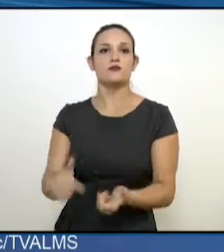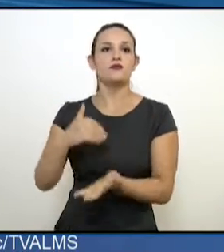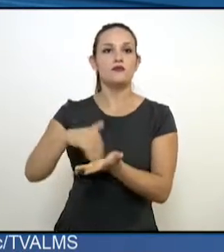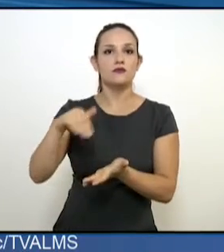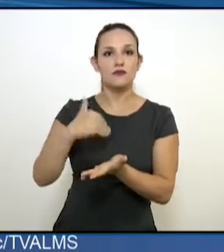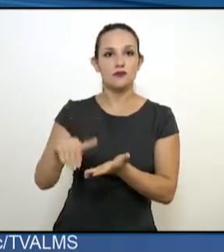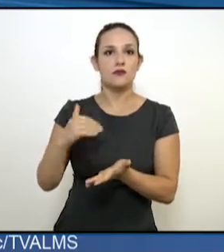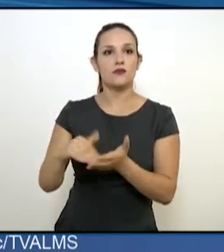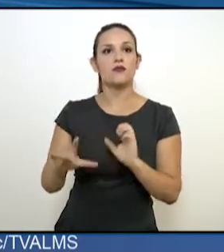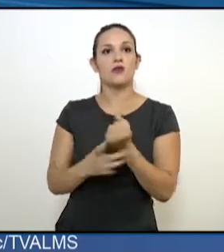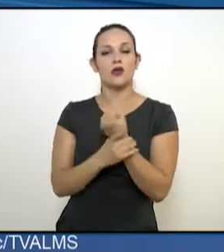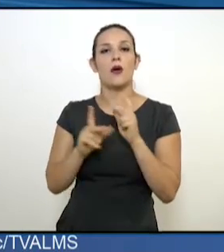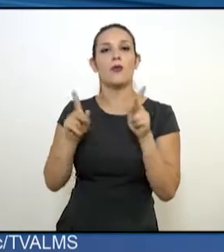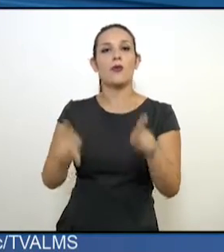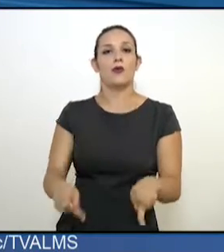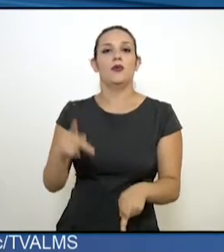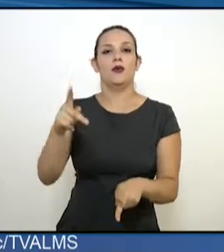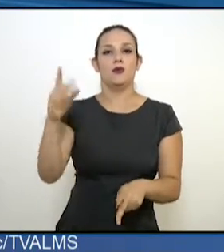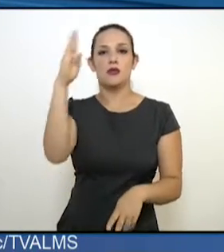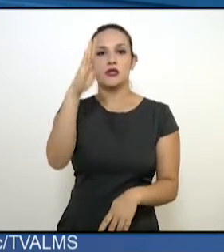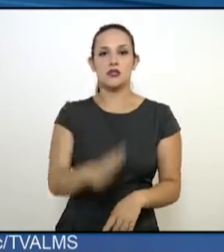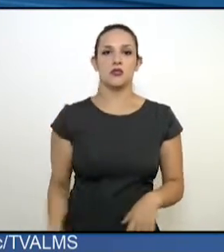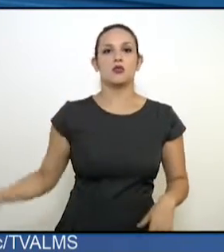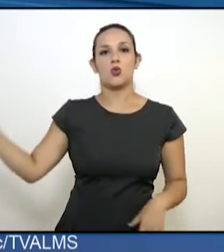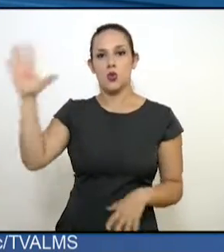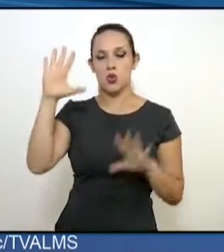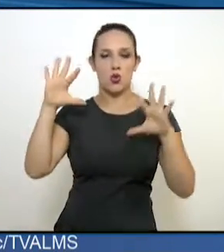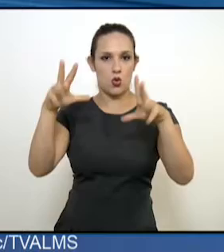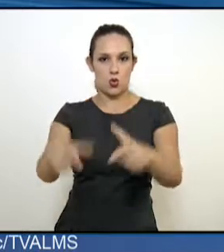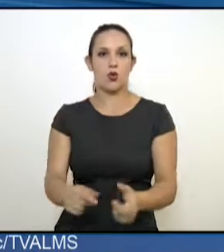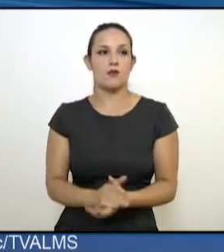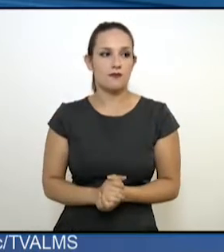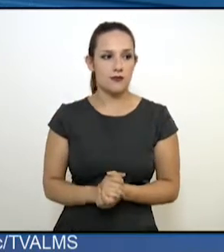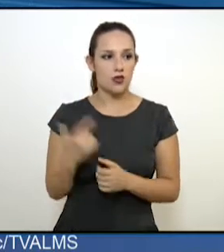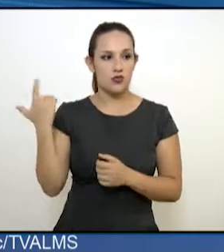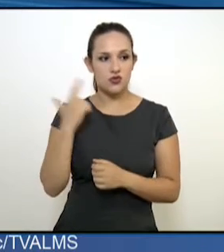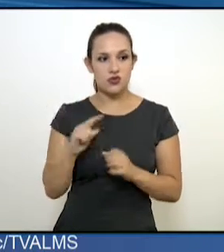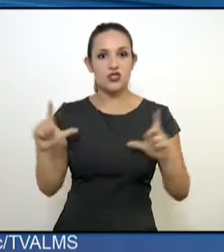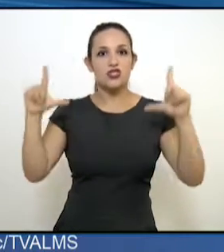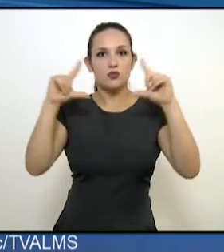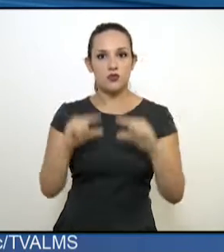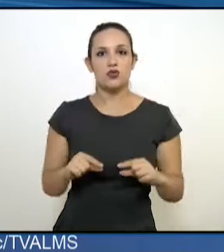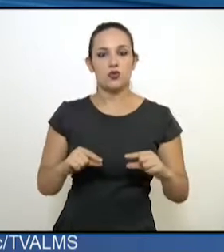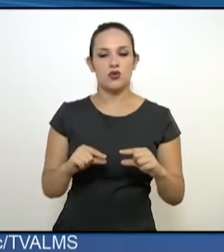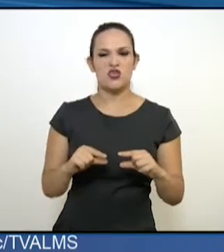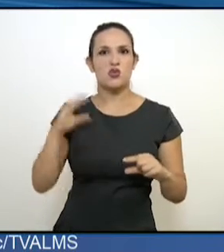de segurança pública do país, para combater o crime organizado.